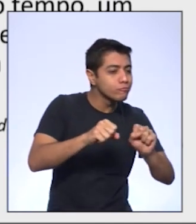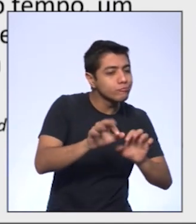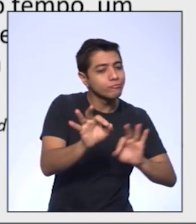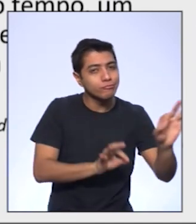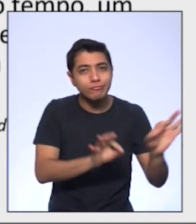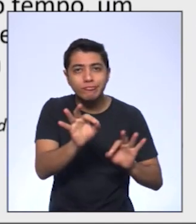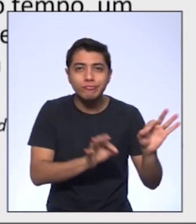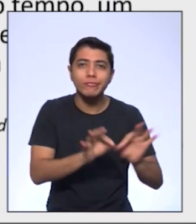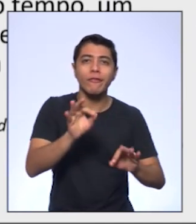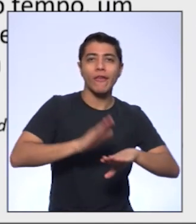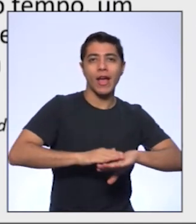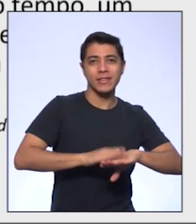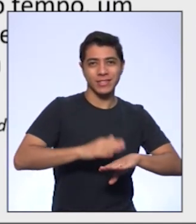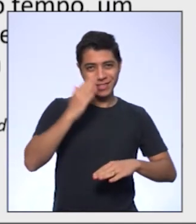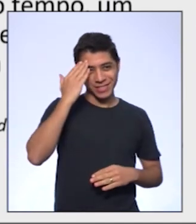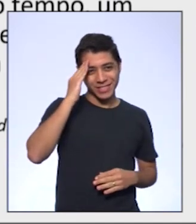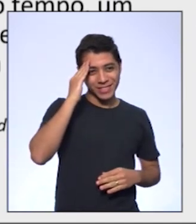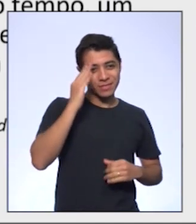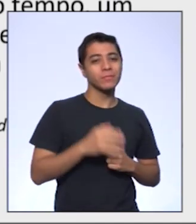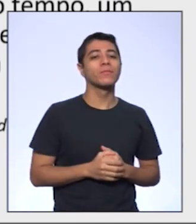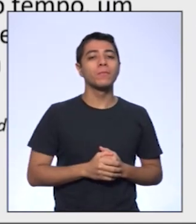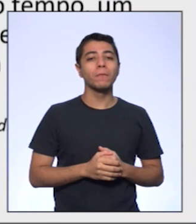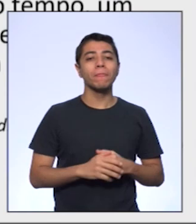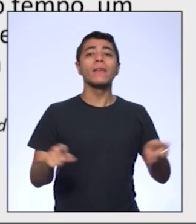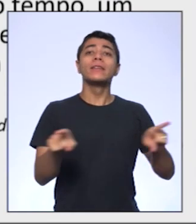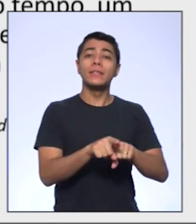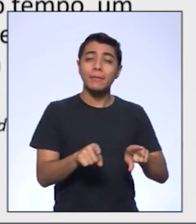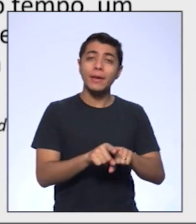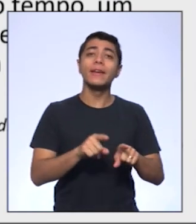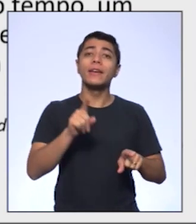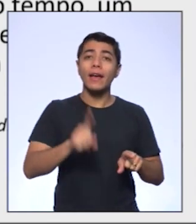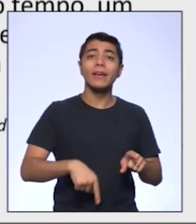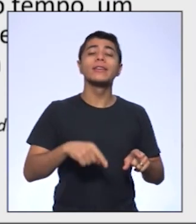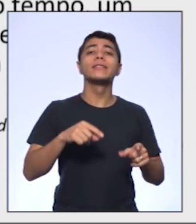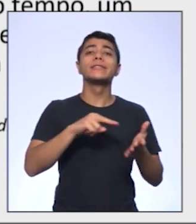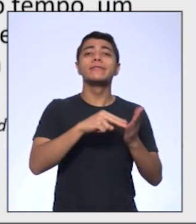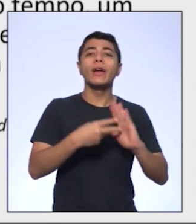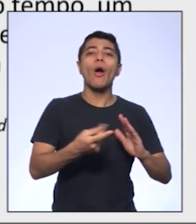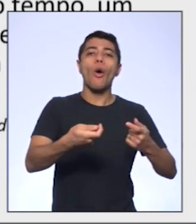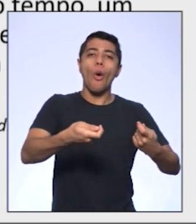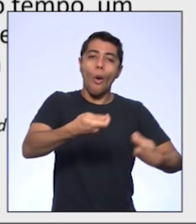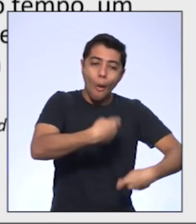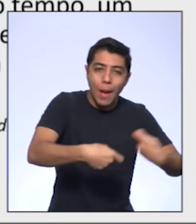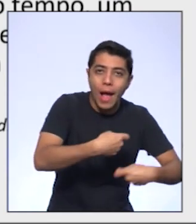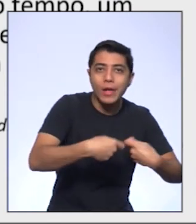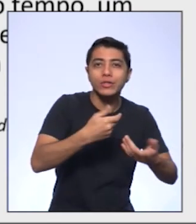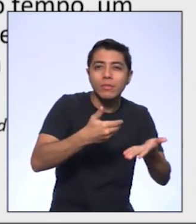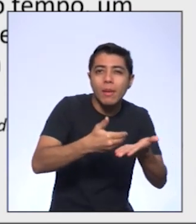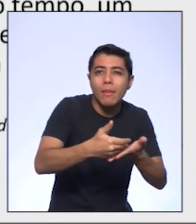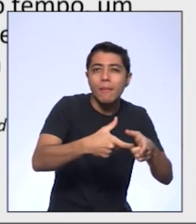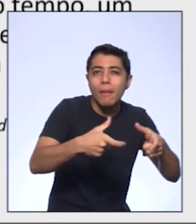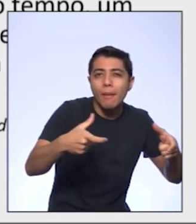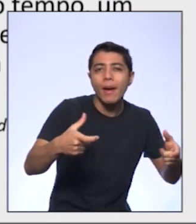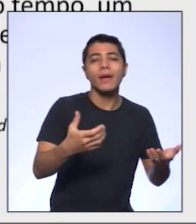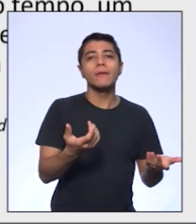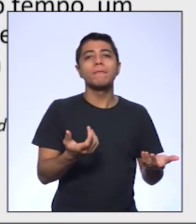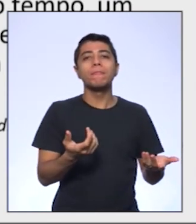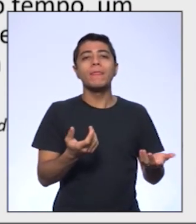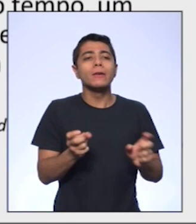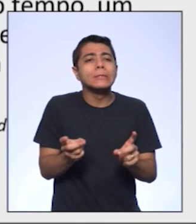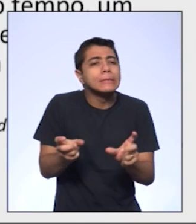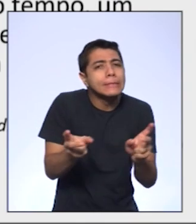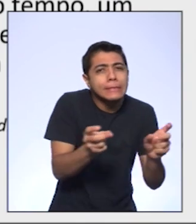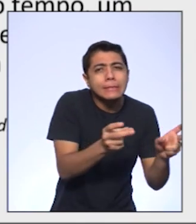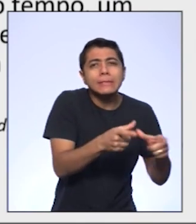Ou seja, foi junto com o comércio, com a indústria, com a cidade que veio intelectual. Então, esse tipo de trabalho especializado do